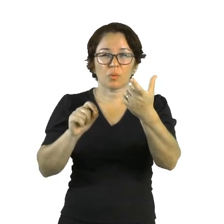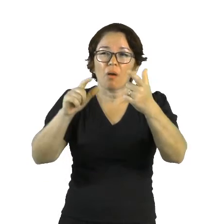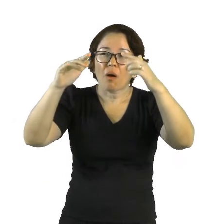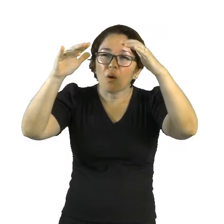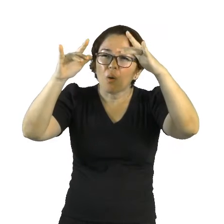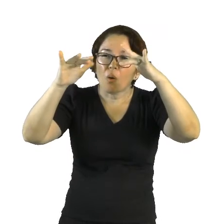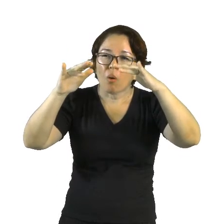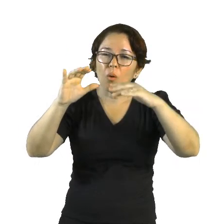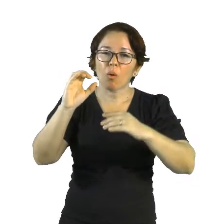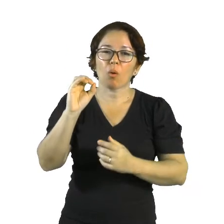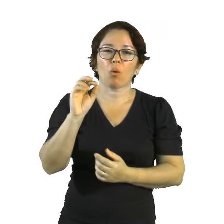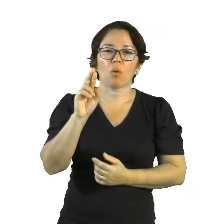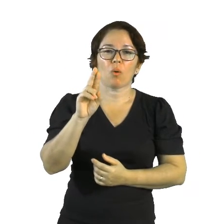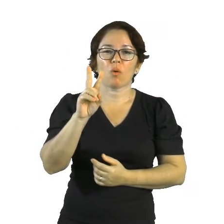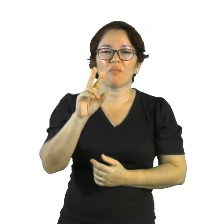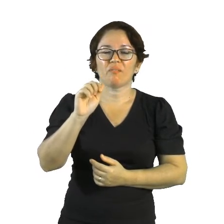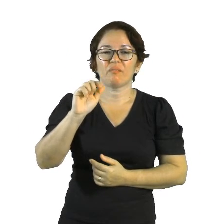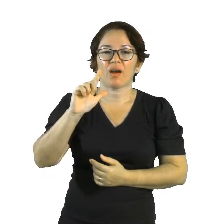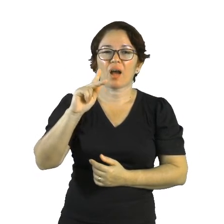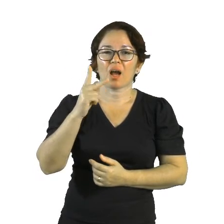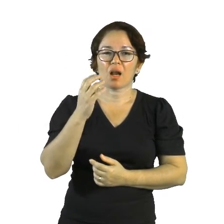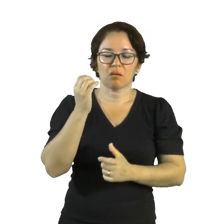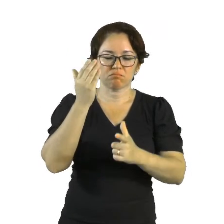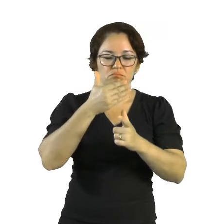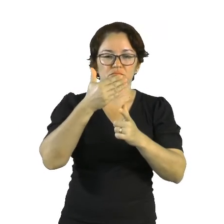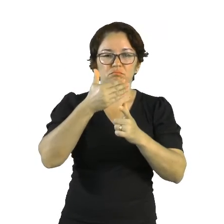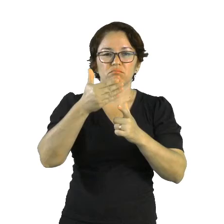orvalho. Quantas sílabas tem?